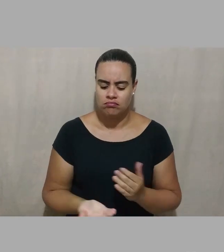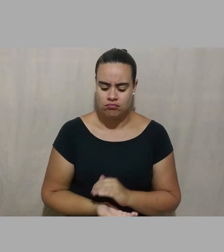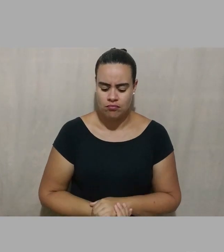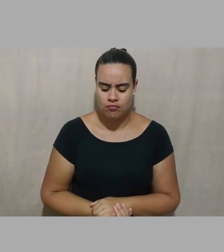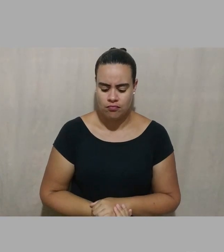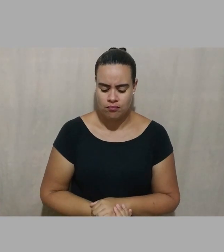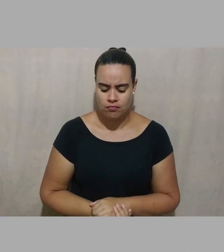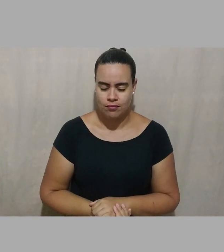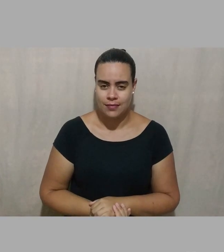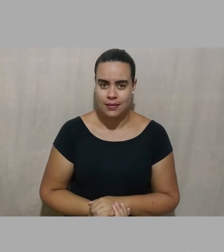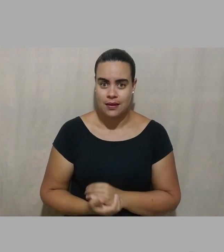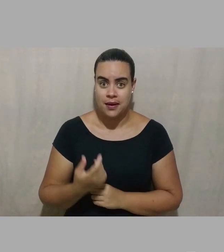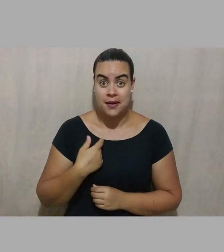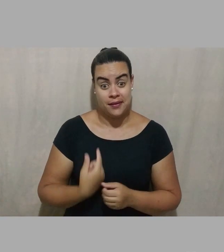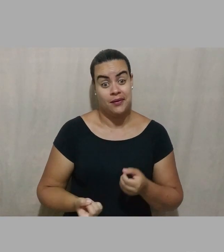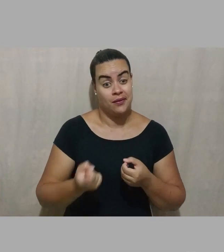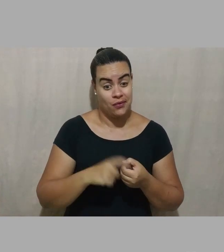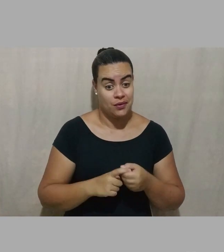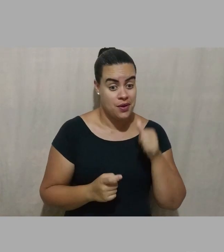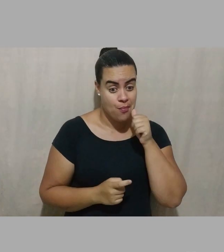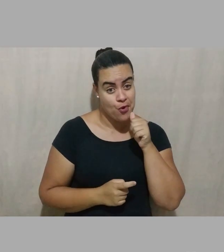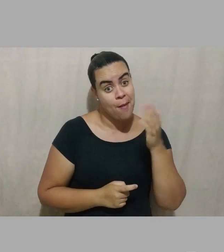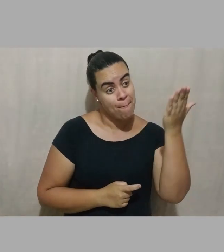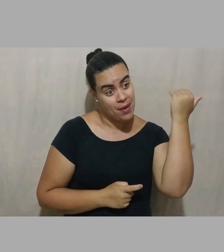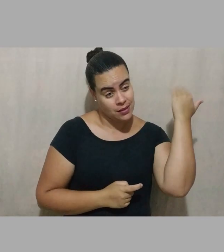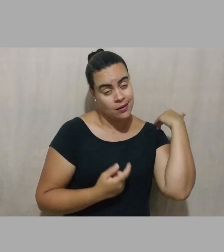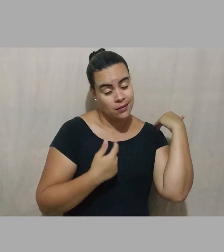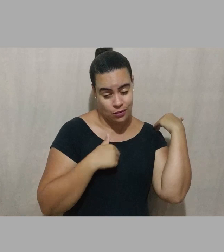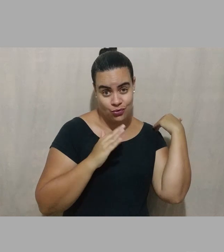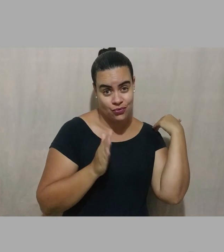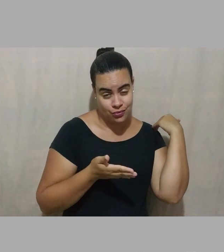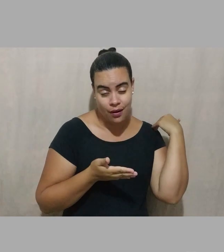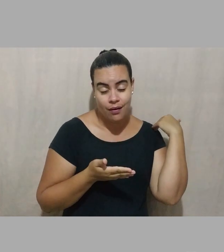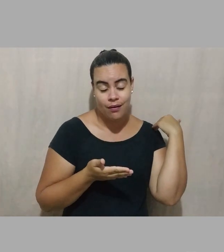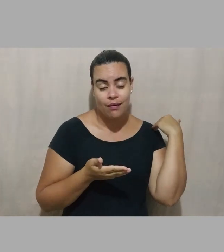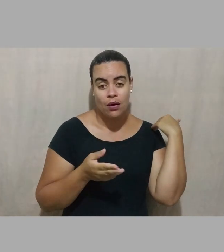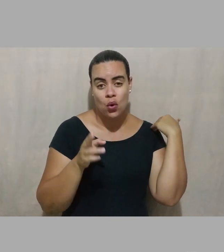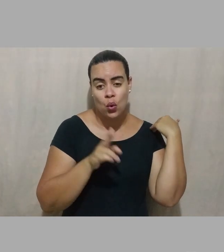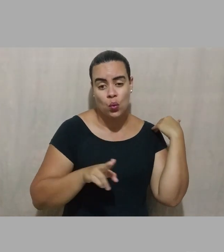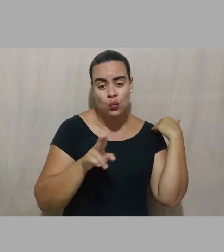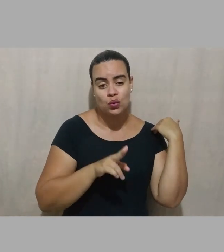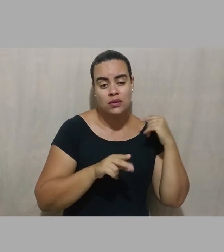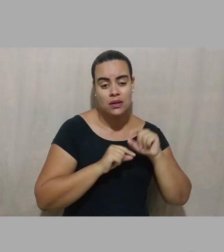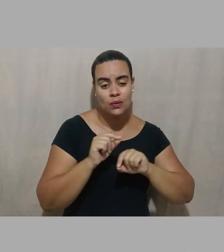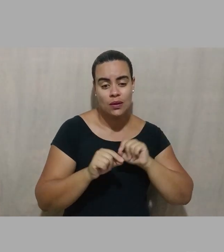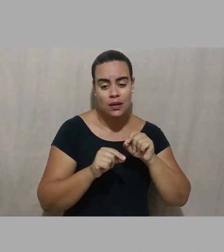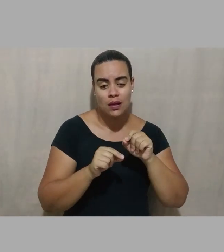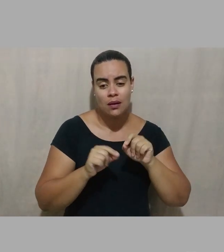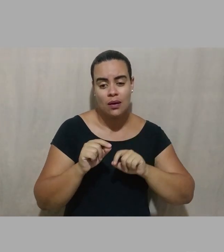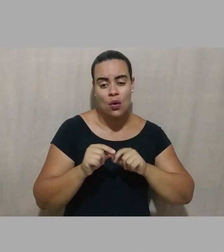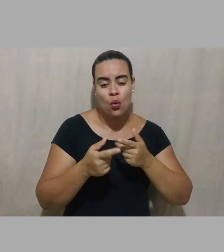Cadê? Resgataria a donzela que eu um dia fui, usando a arma que mais vinha me